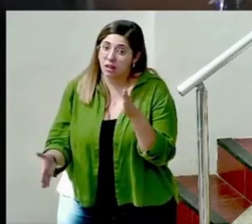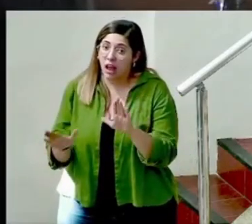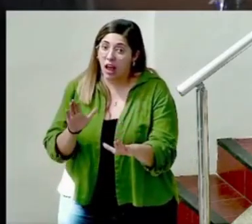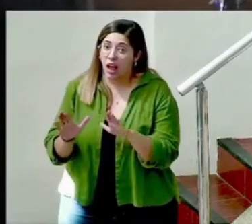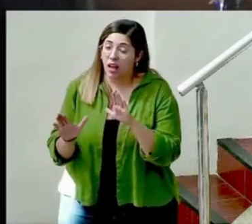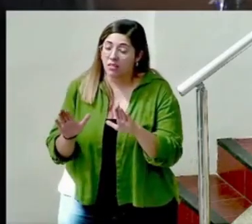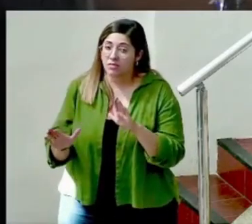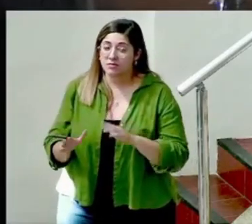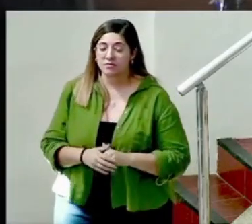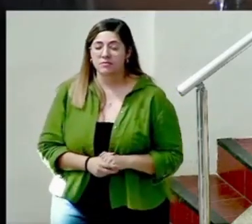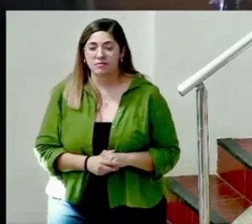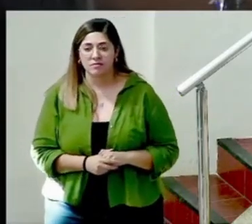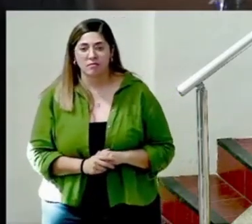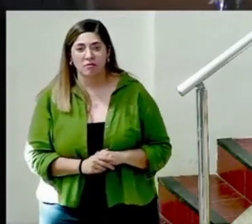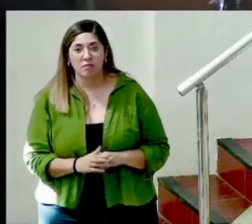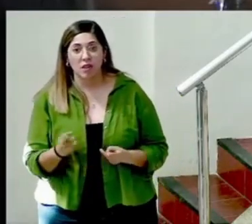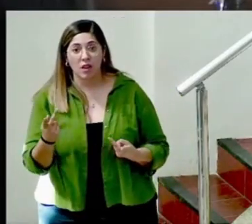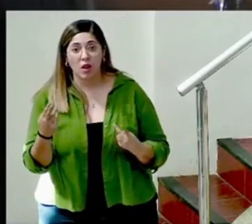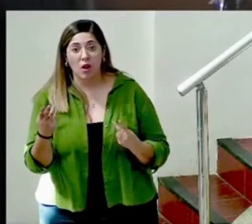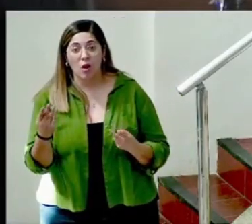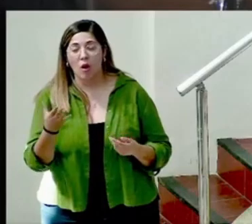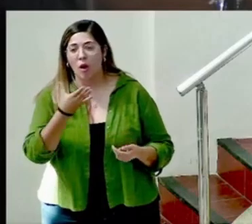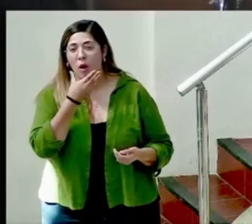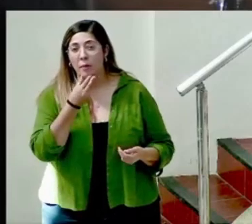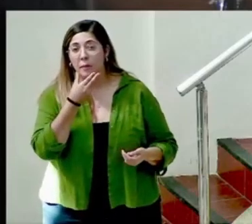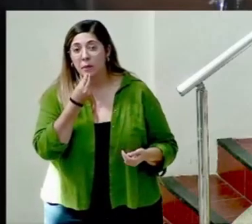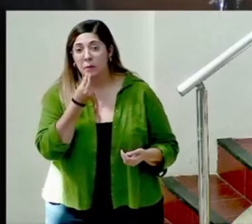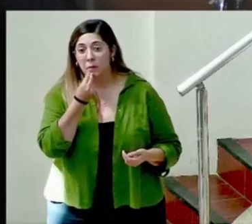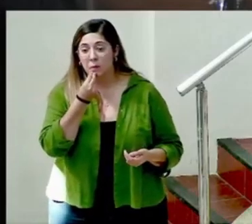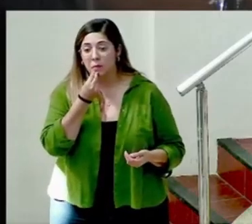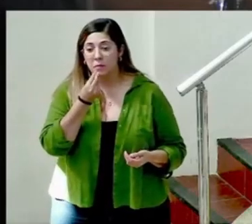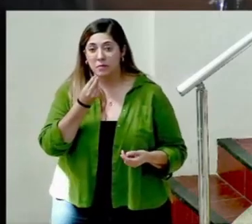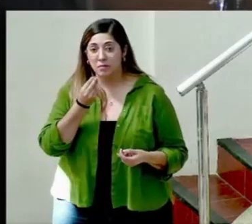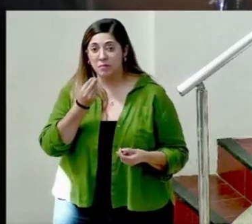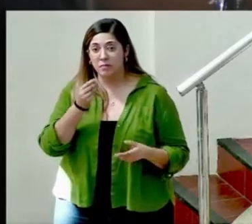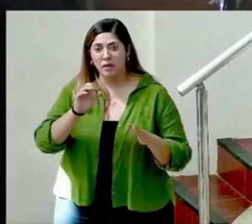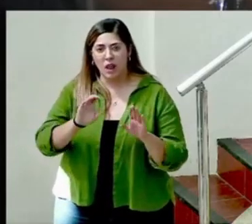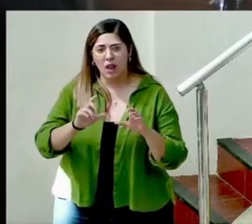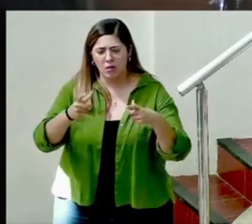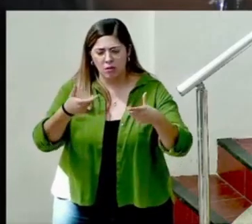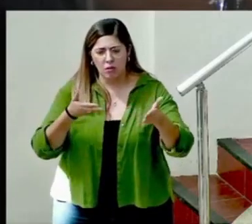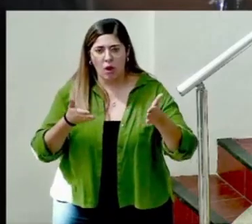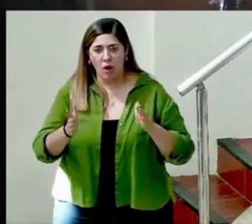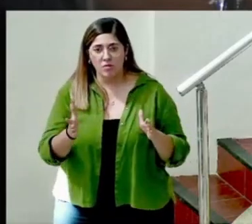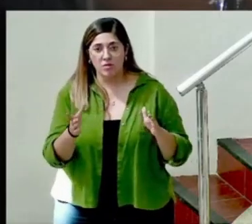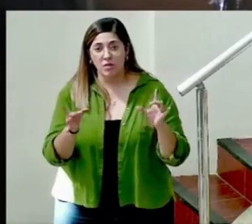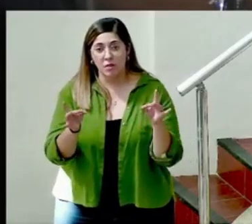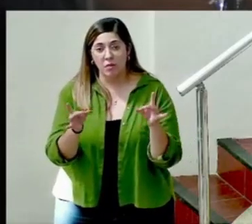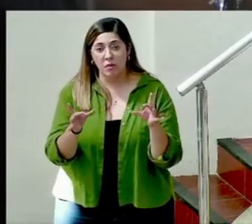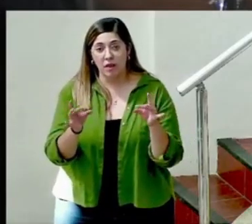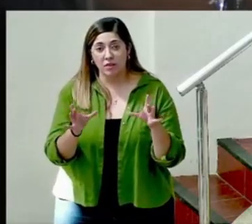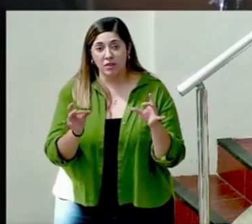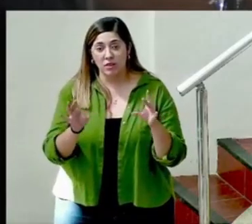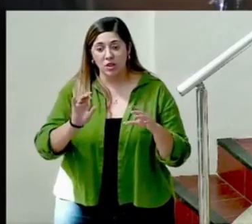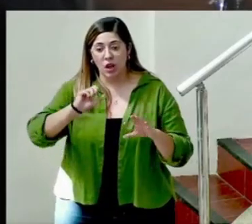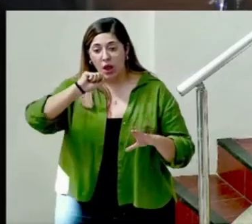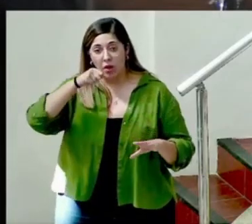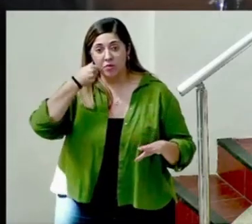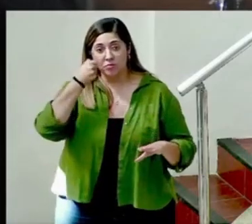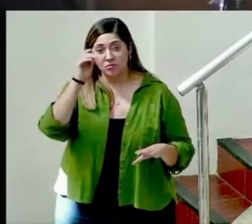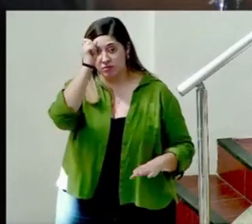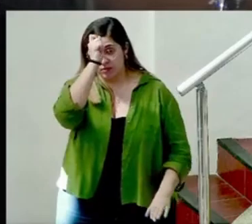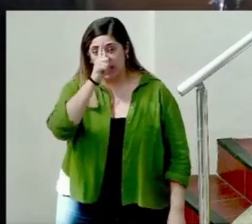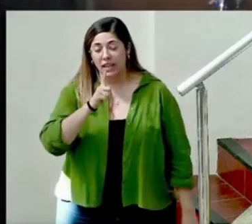empresário, dono de Chick-fil-A, fez ao abrir mão de alguns milhões de dólares, porque